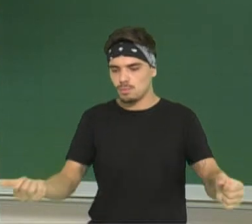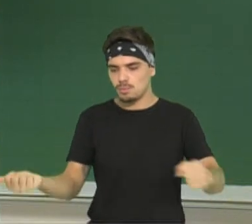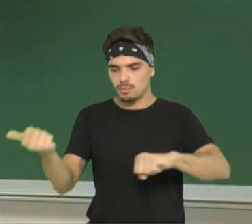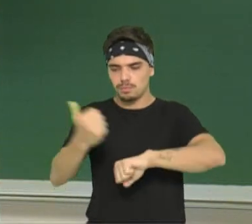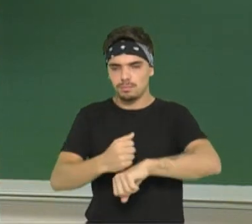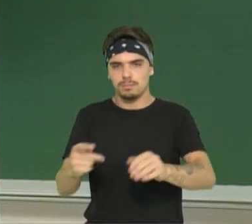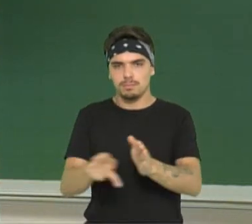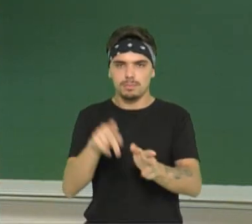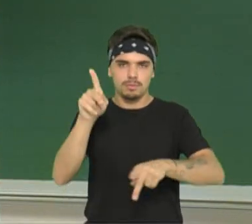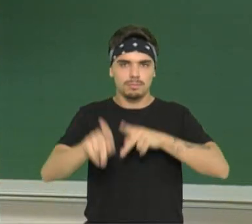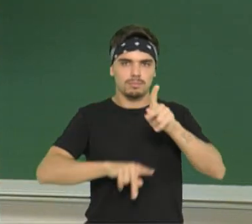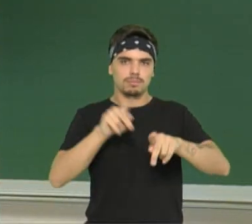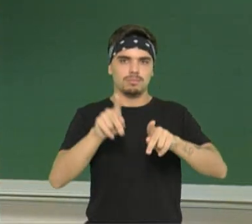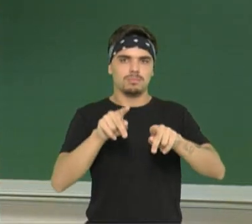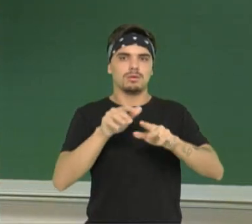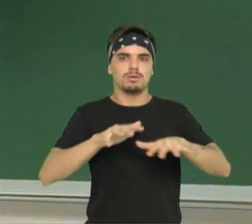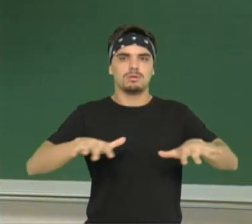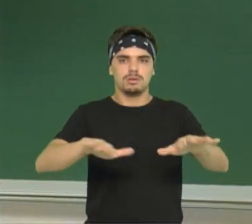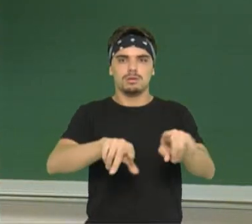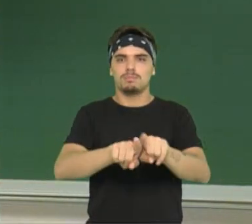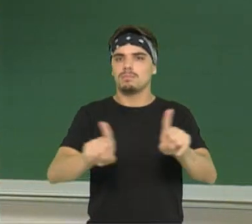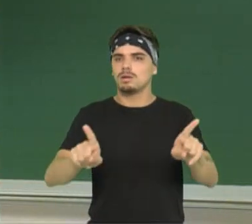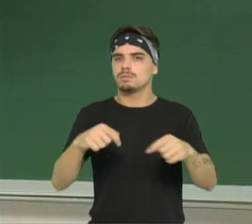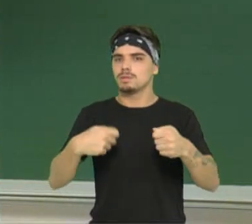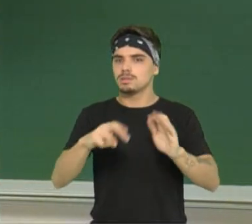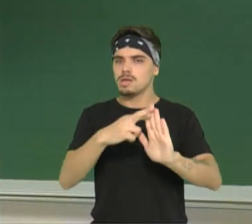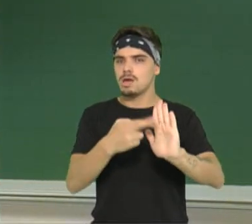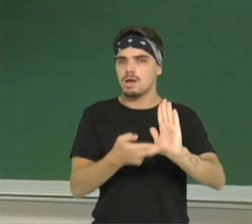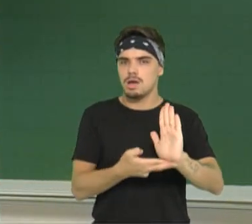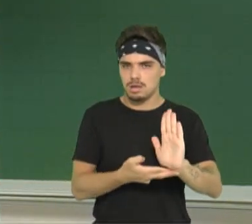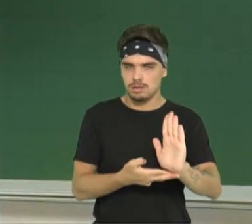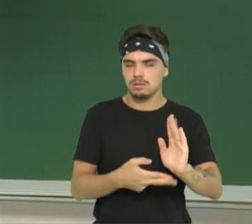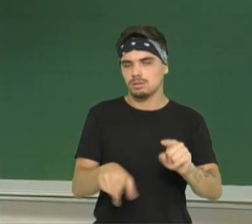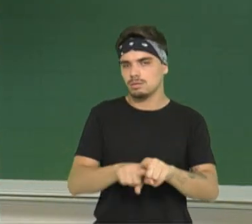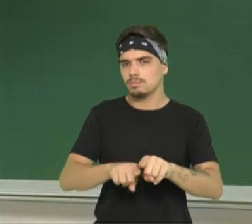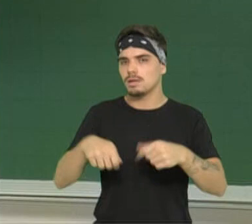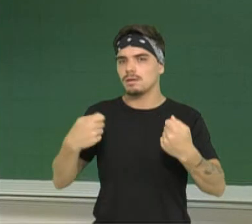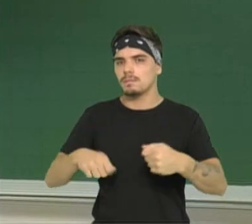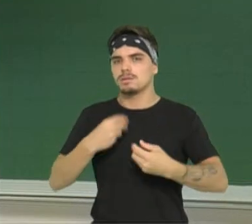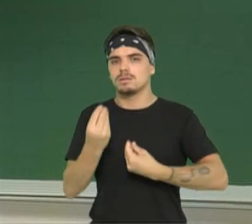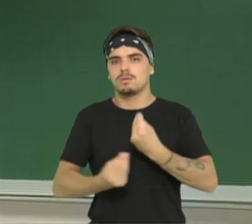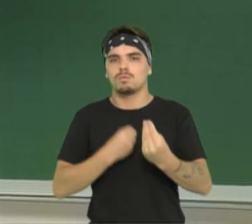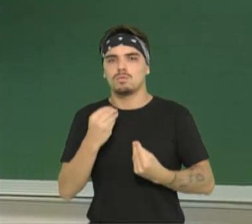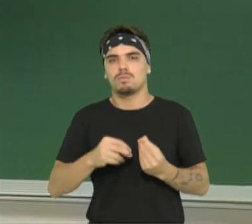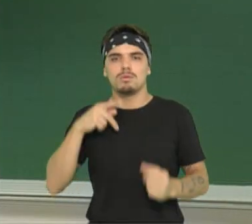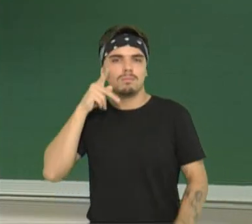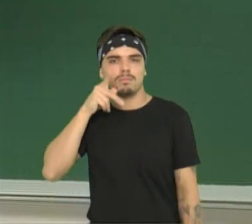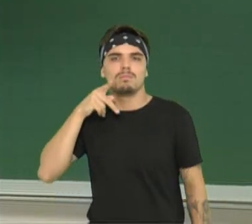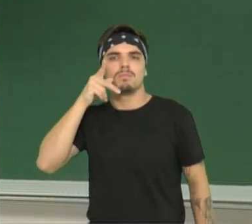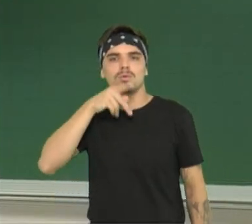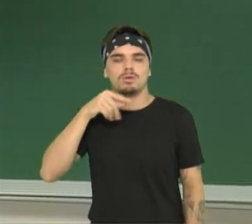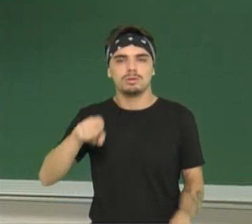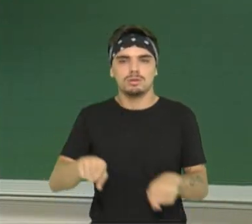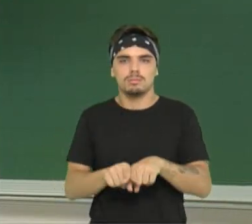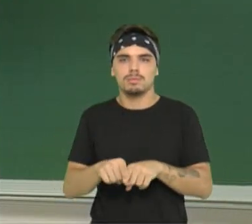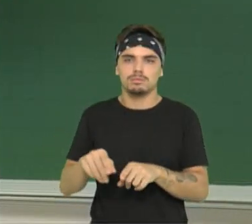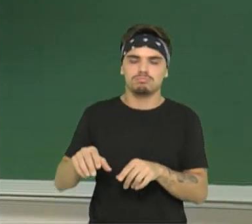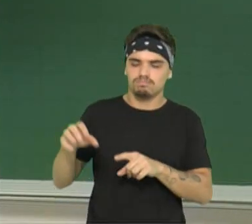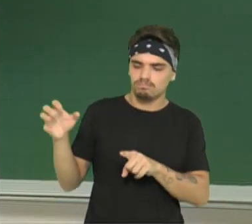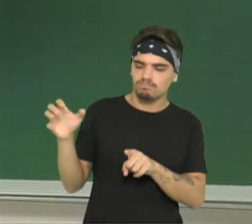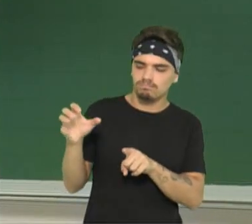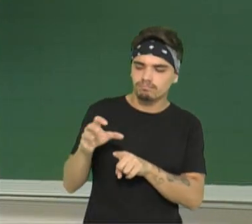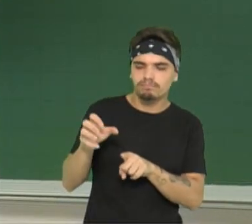população, mas é preciso haver regras, é preciso haver uma política pública que